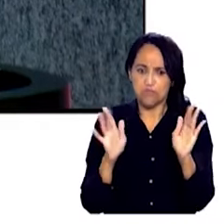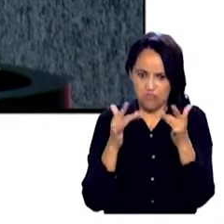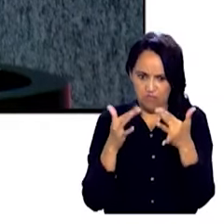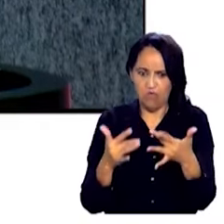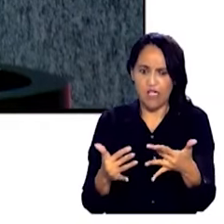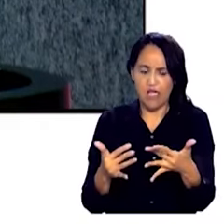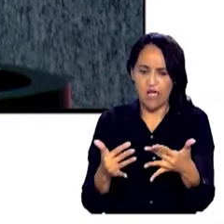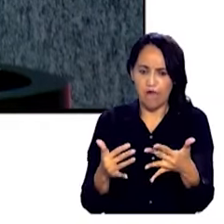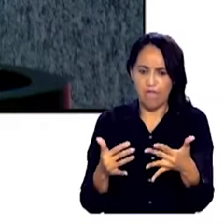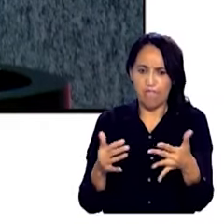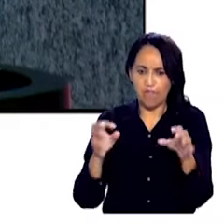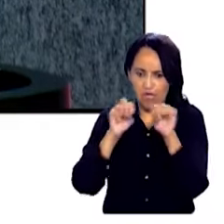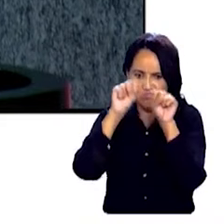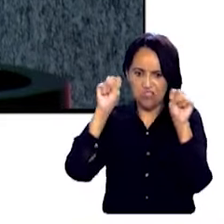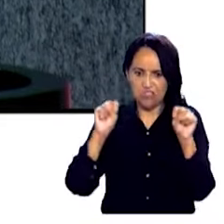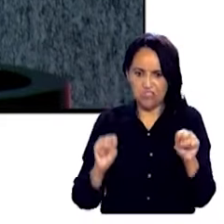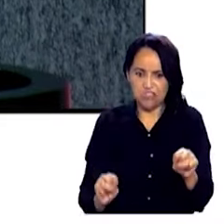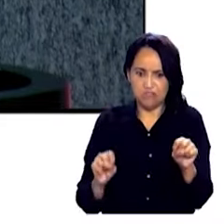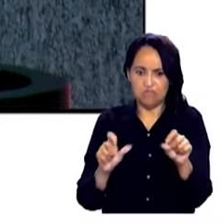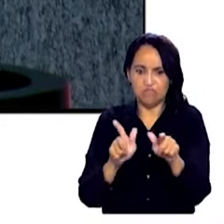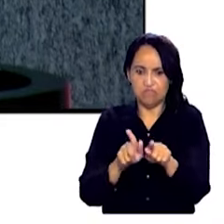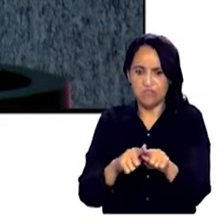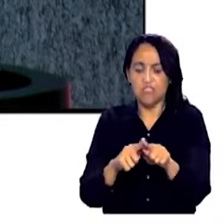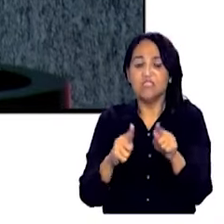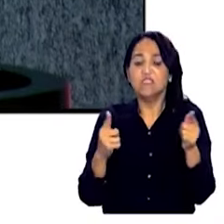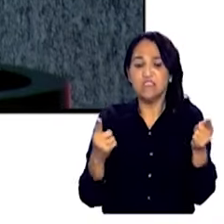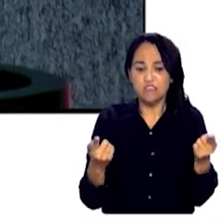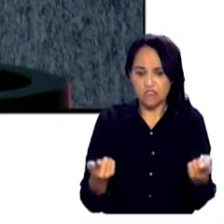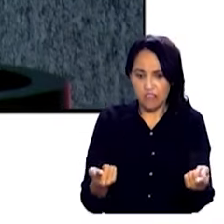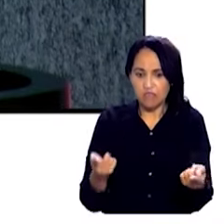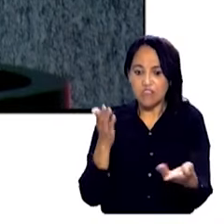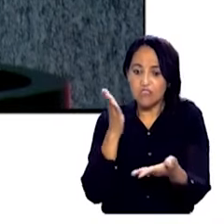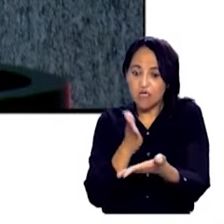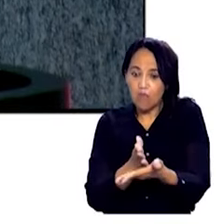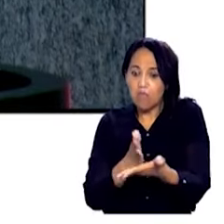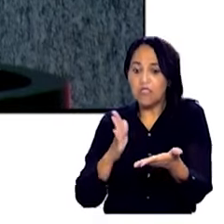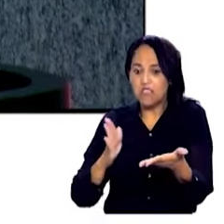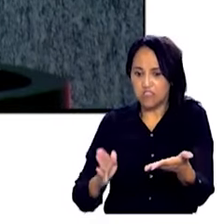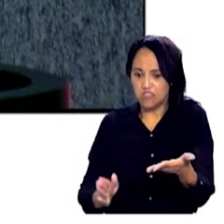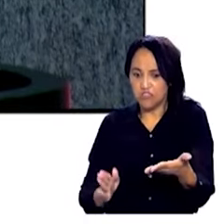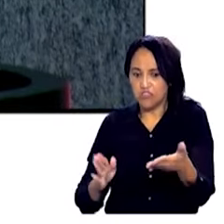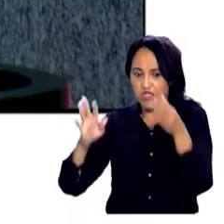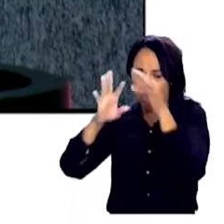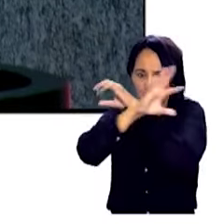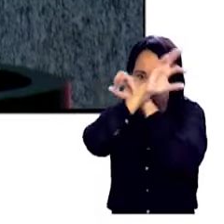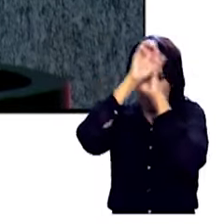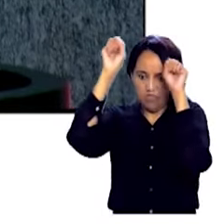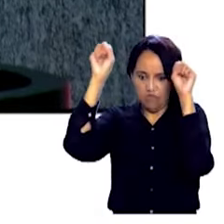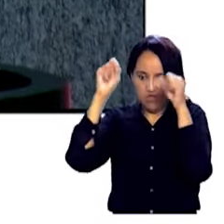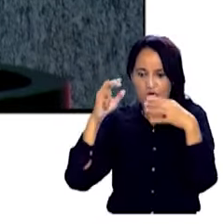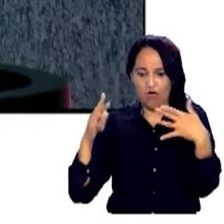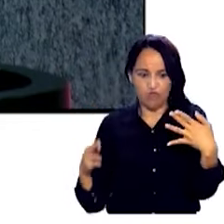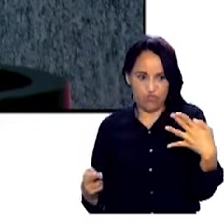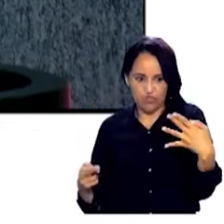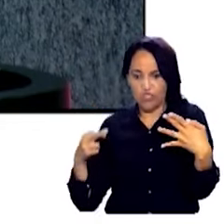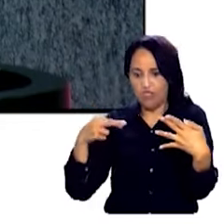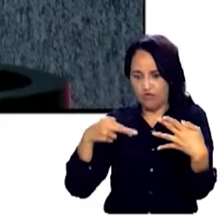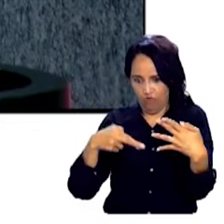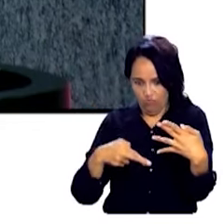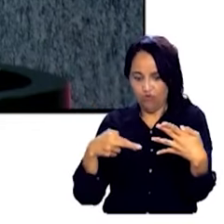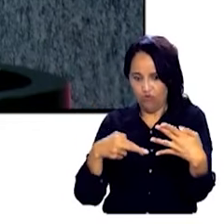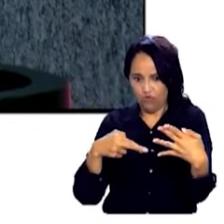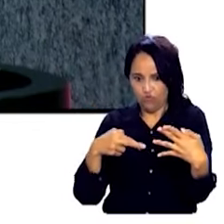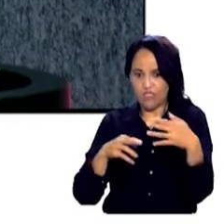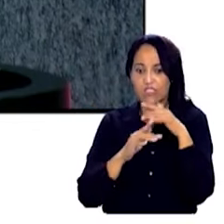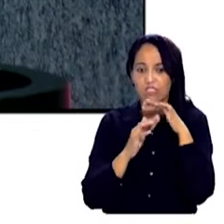sistema é um sistema simples em que eu eu tendo perdido no tribunal de apelação ou na Court of session na Escócia na pil